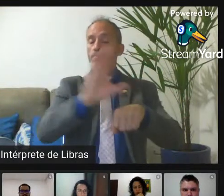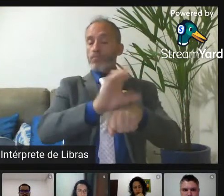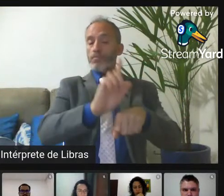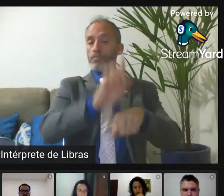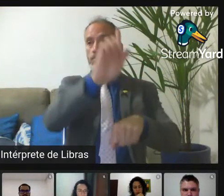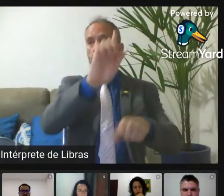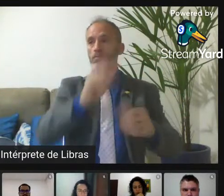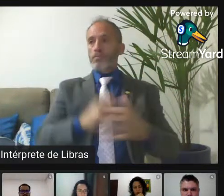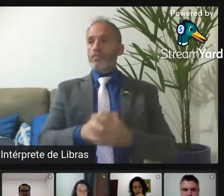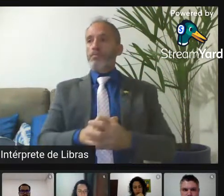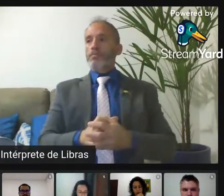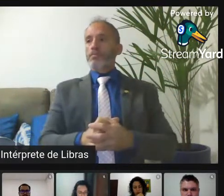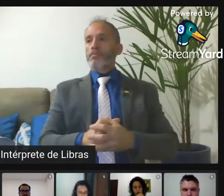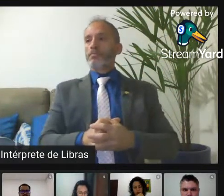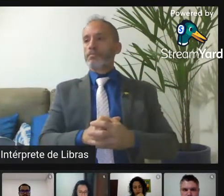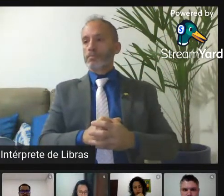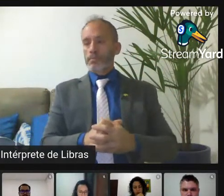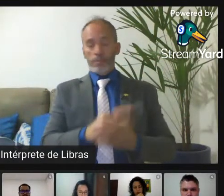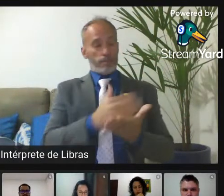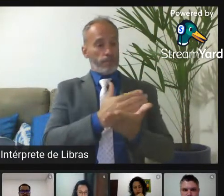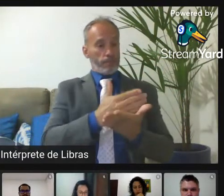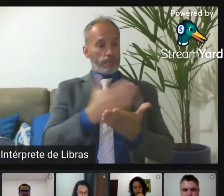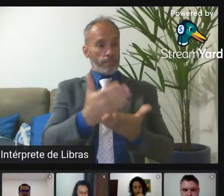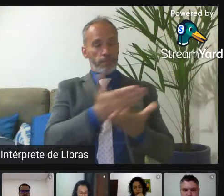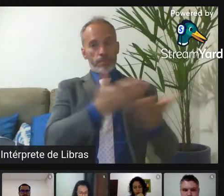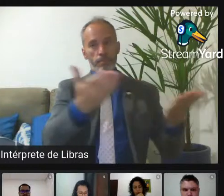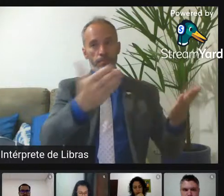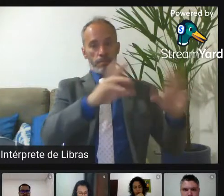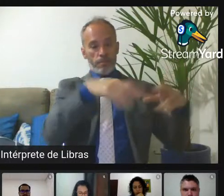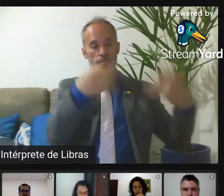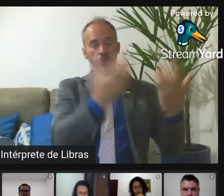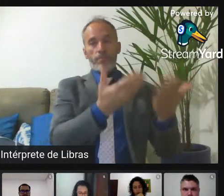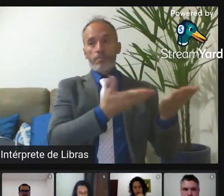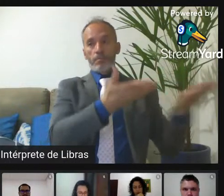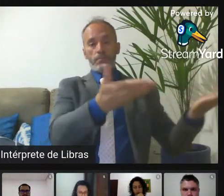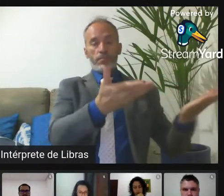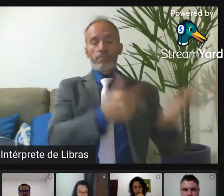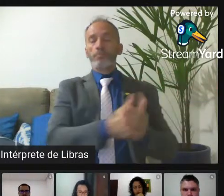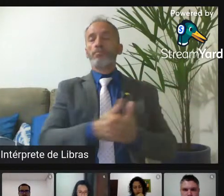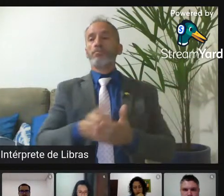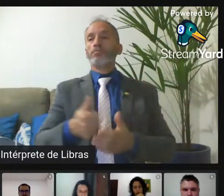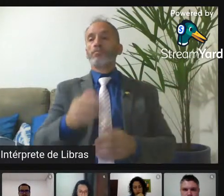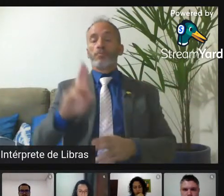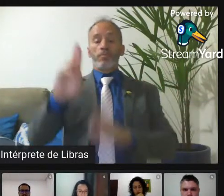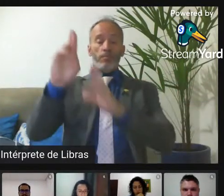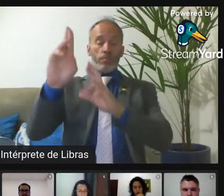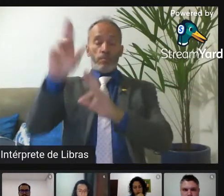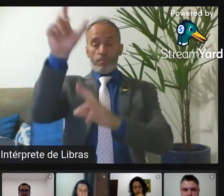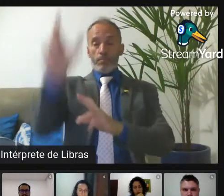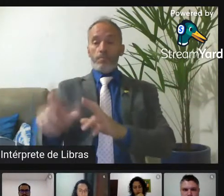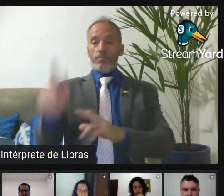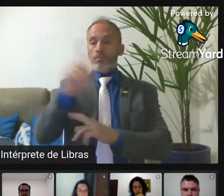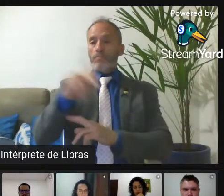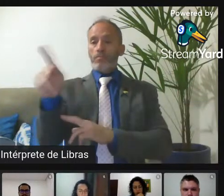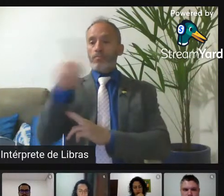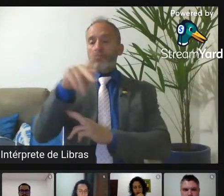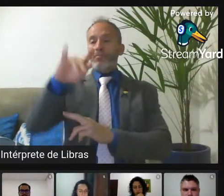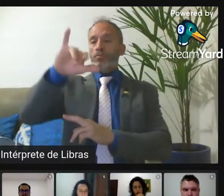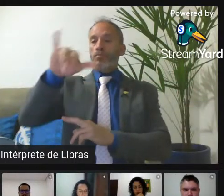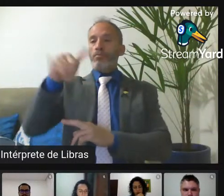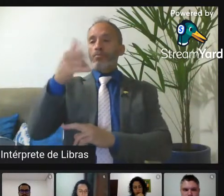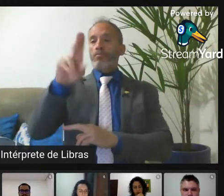graduação. Para a instalação desta sessão solene, convidamos a diretora, professora Zuí